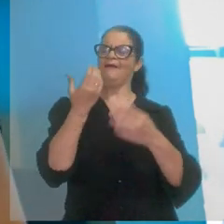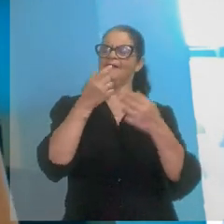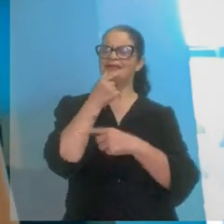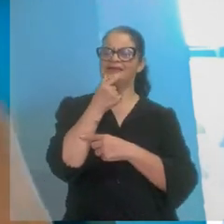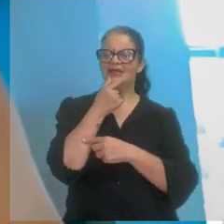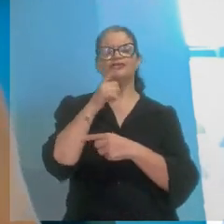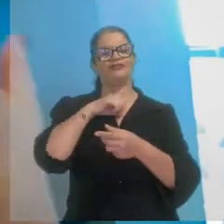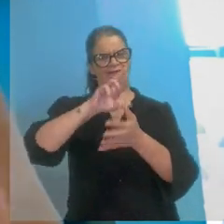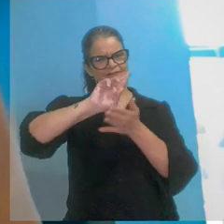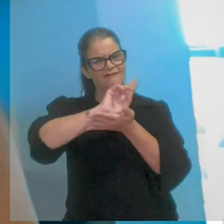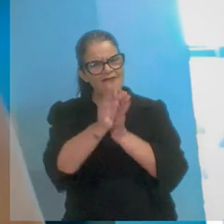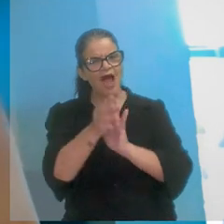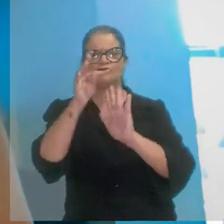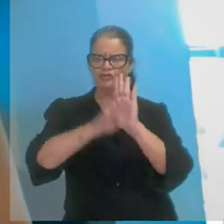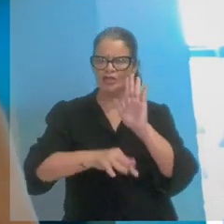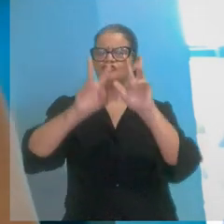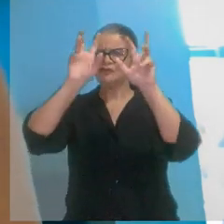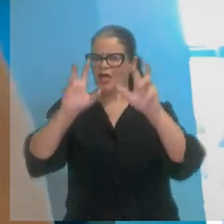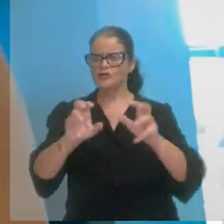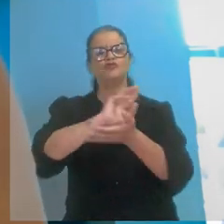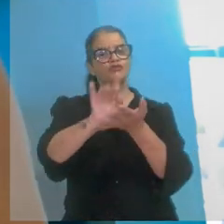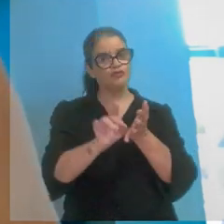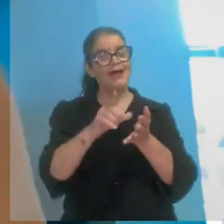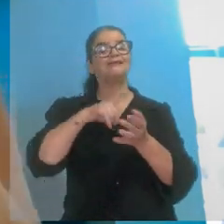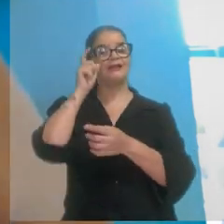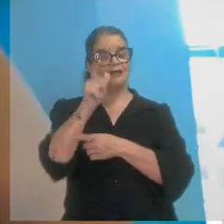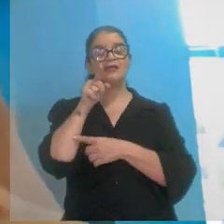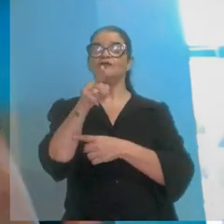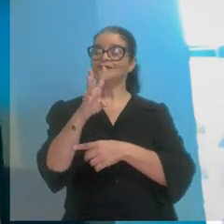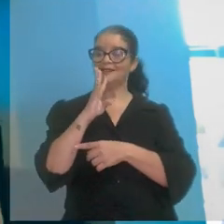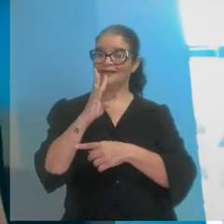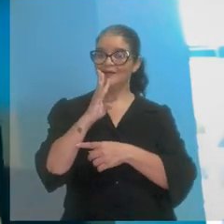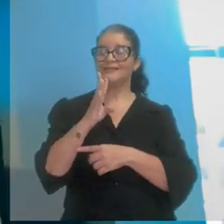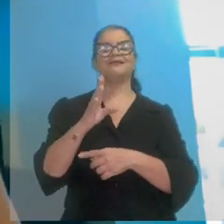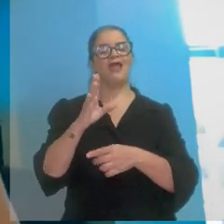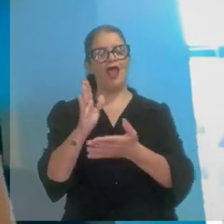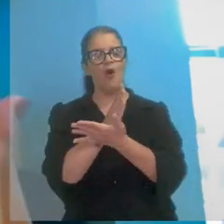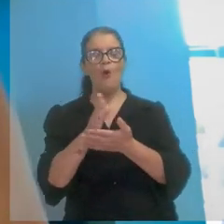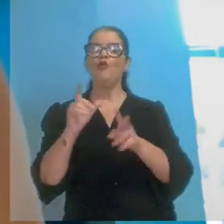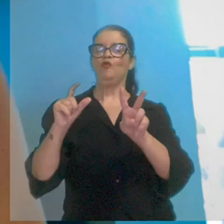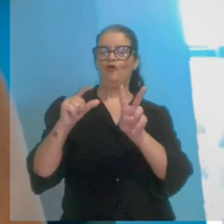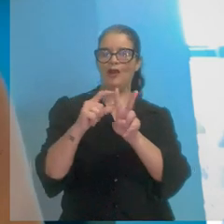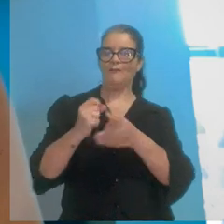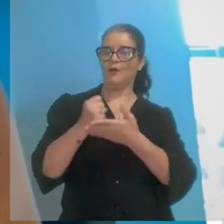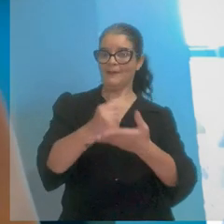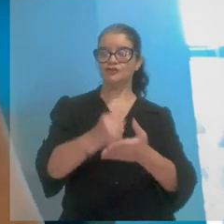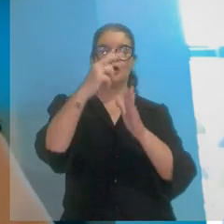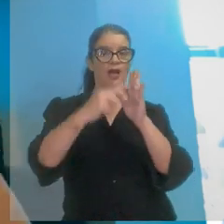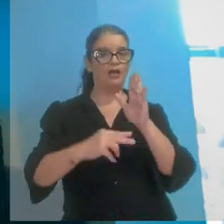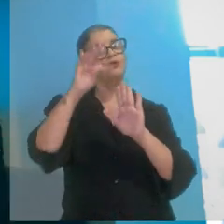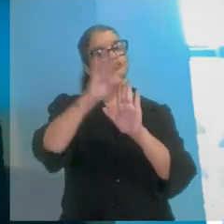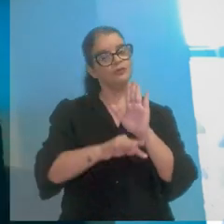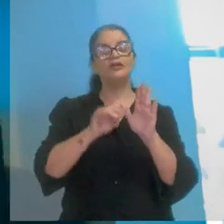vários textos sobre vários assuntos. Então é interessante você ter um conhecimento do vocabulário para te ajudar na leitura desses